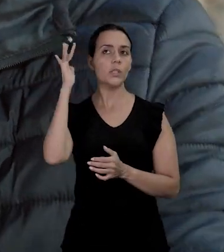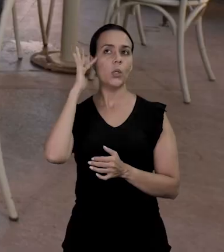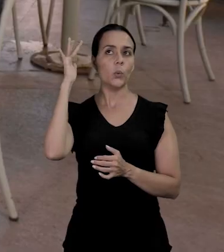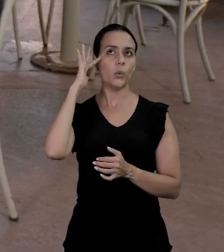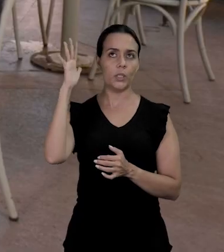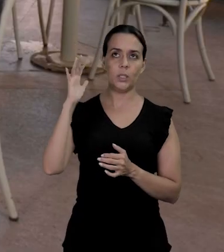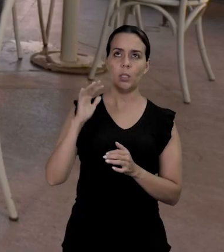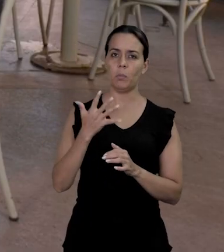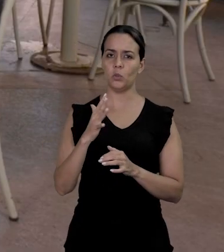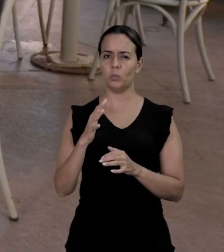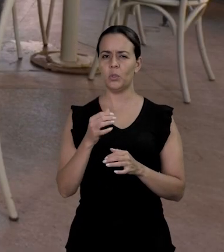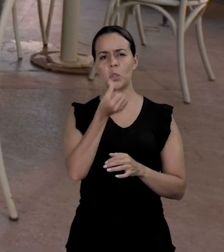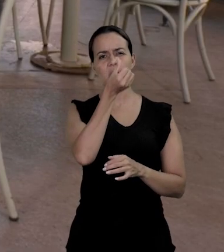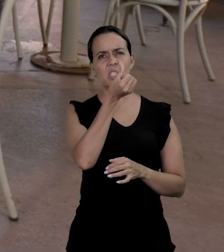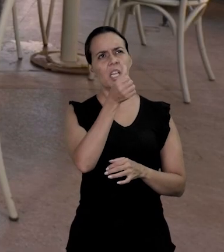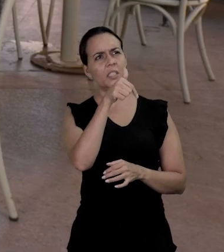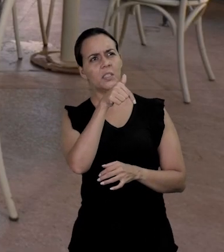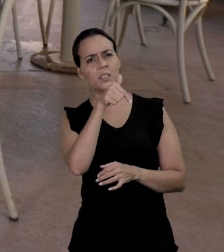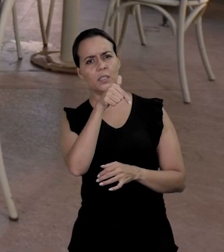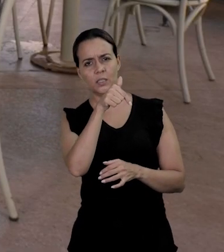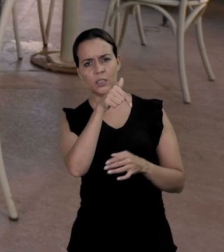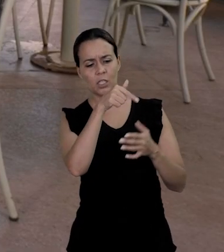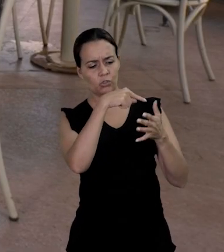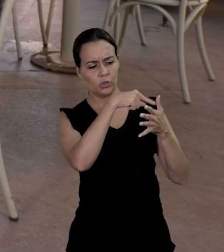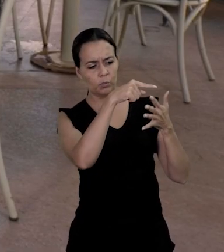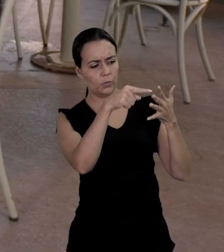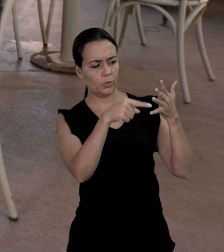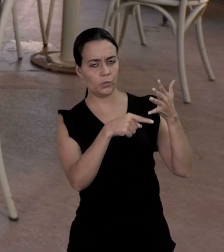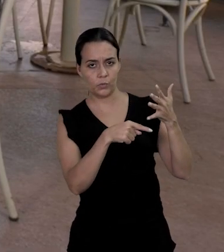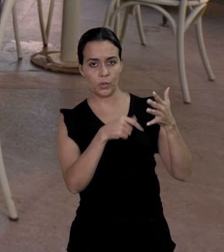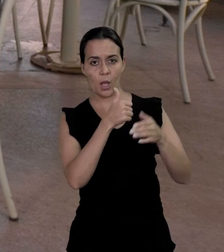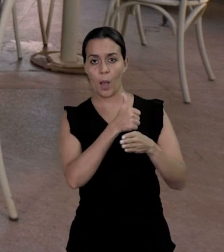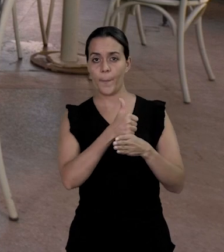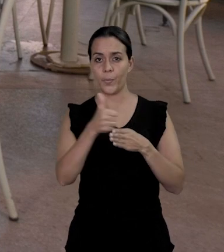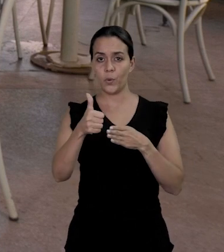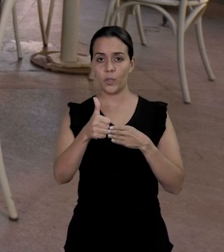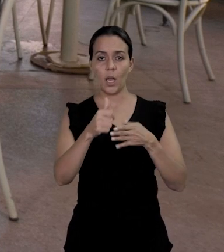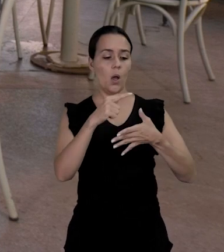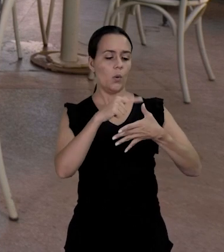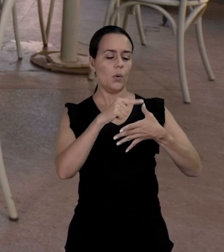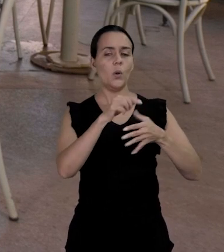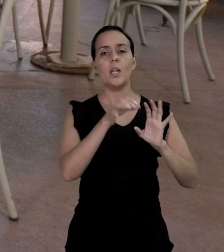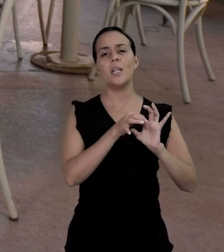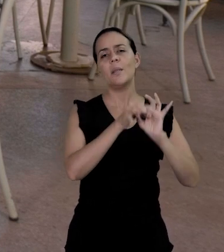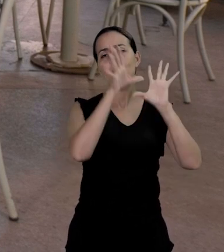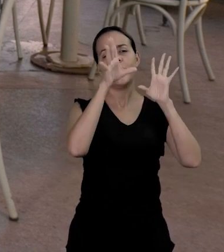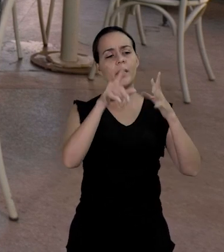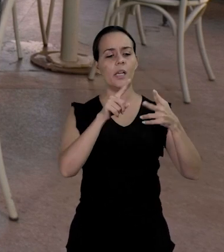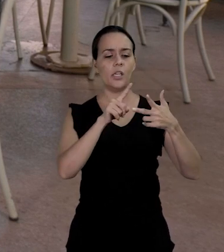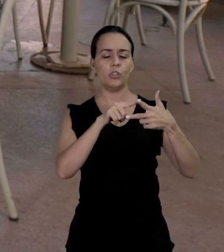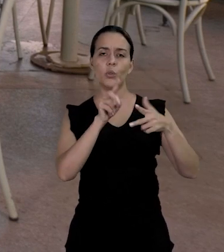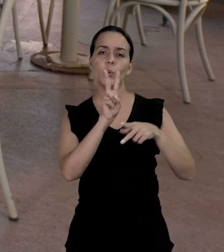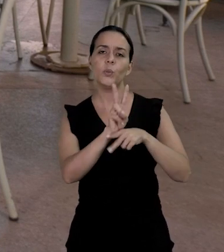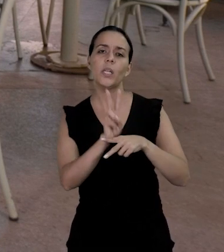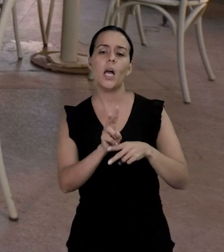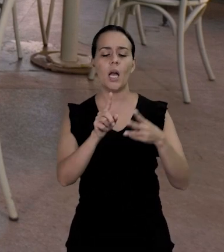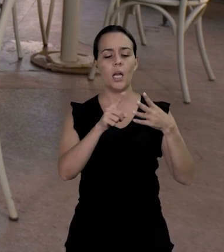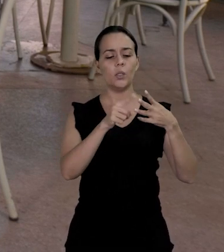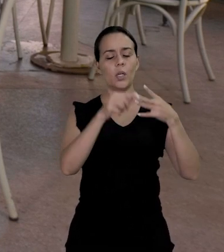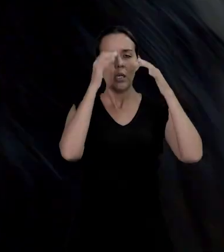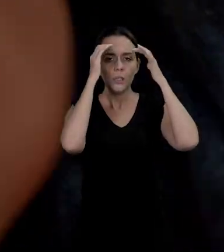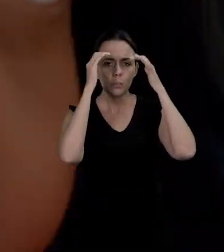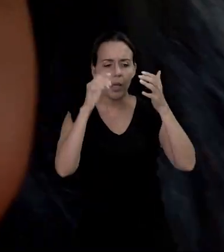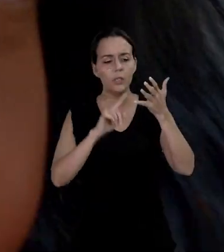liberdade, cuidado, santidade, respeito e tal. E aí eu vou dar um exemplo, né? A máquina aprende a partir de exemplos que são anotados.